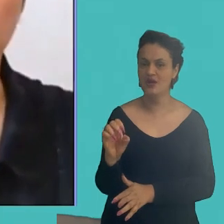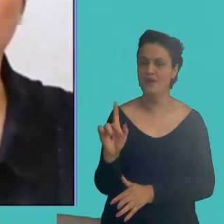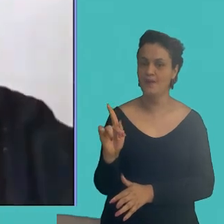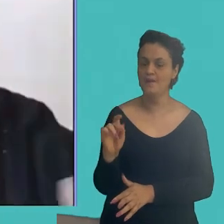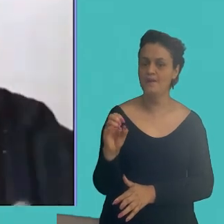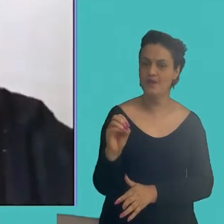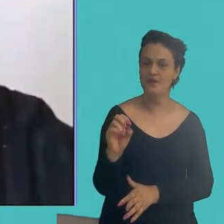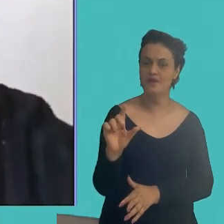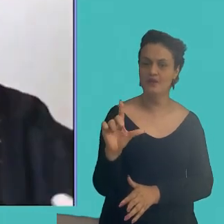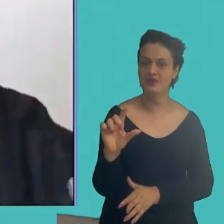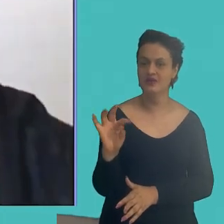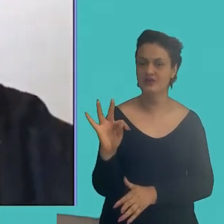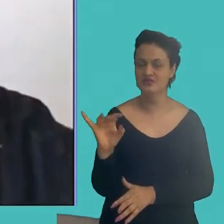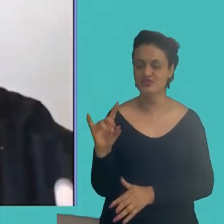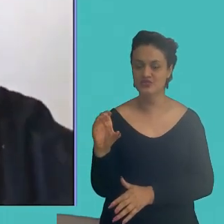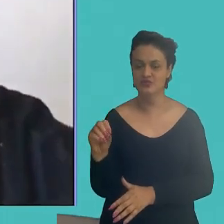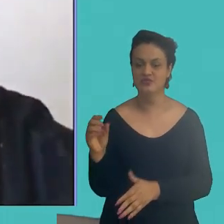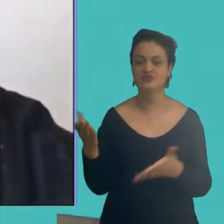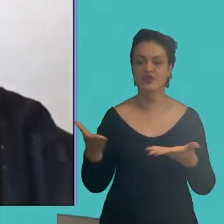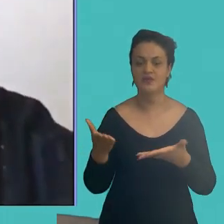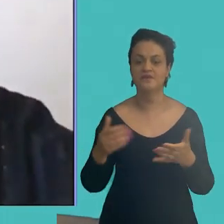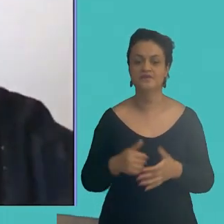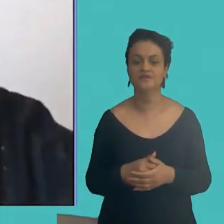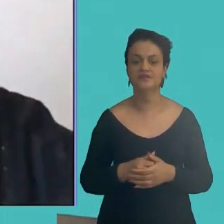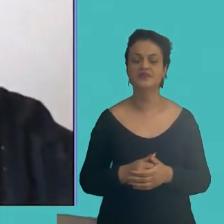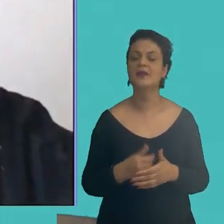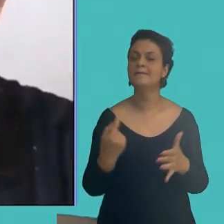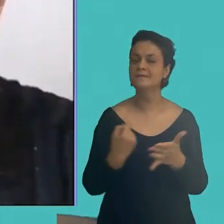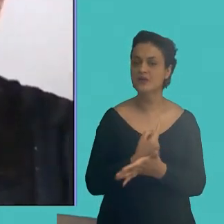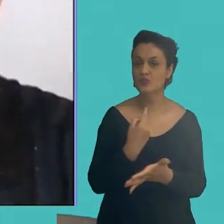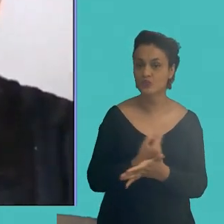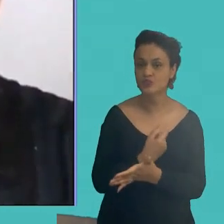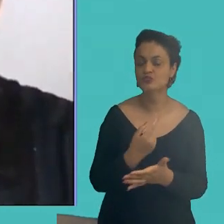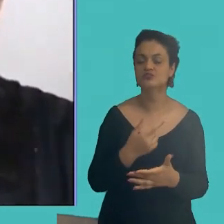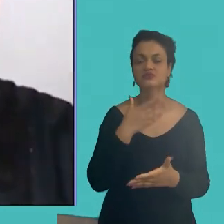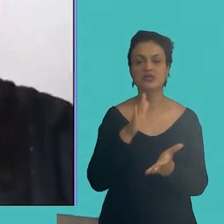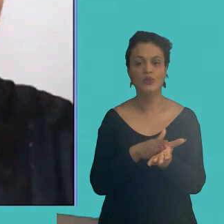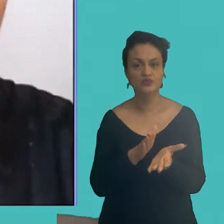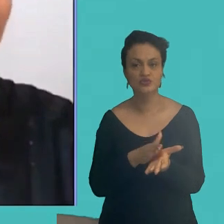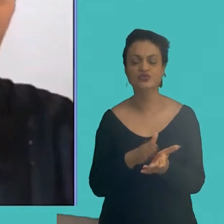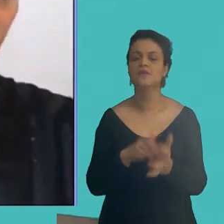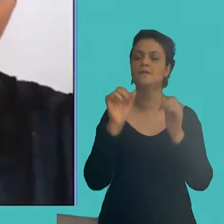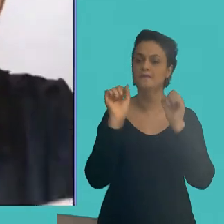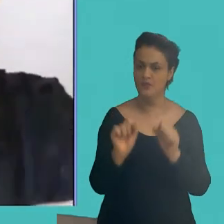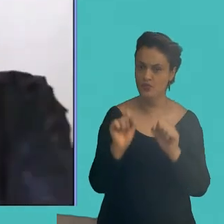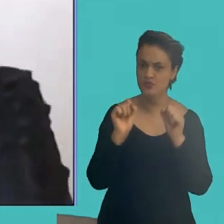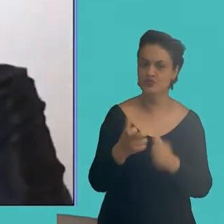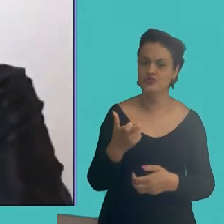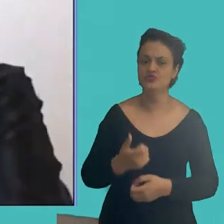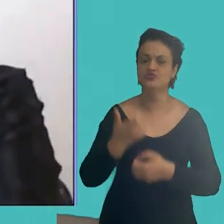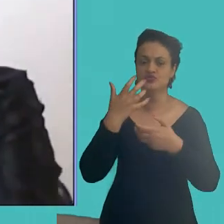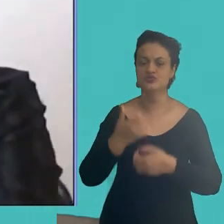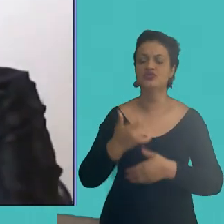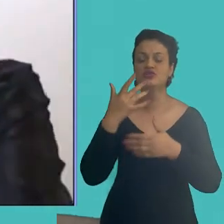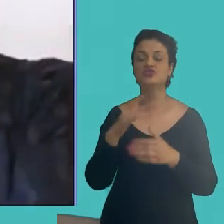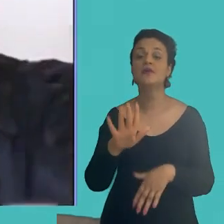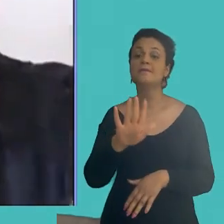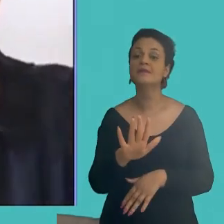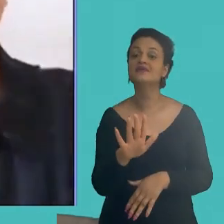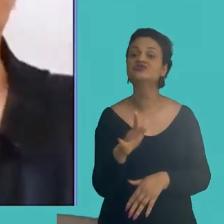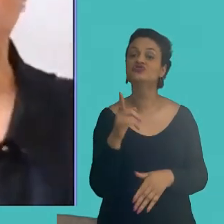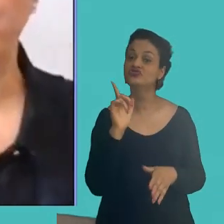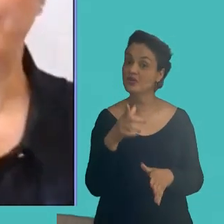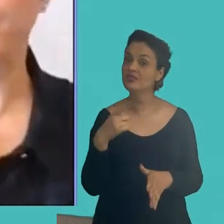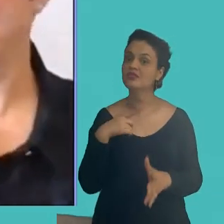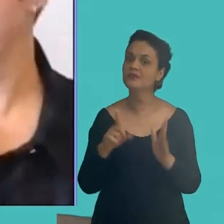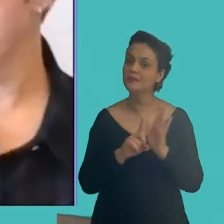as perguntas, queria dizer que perguntas, comentários, elogios são muito bem-vindos no chat. E antes de passar, nós já temos perguntas, mas